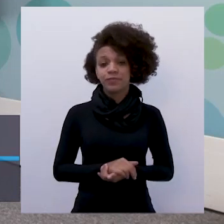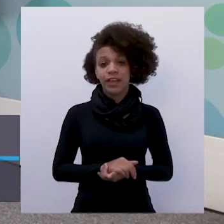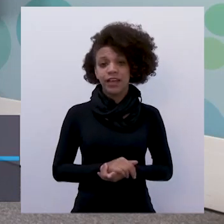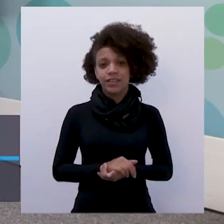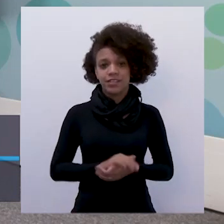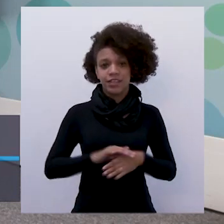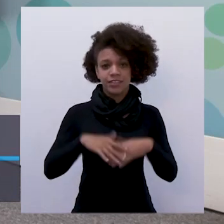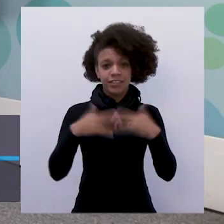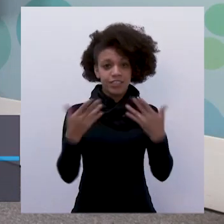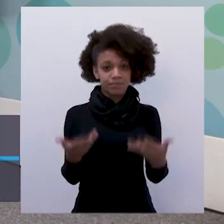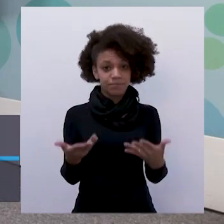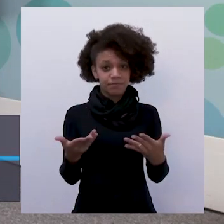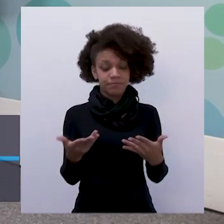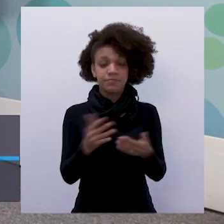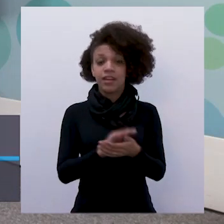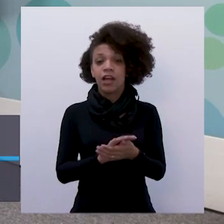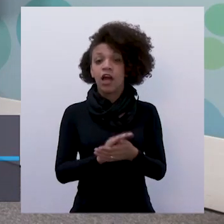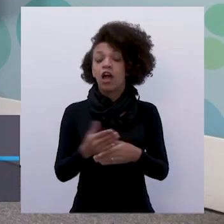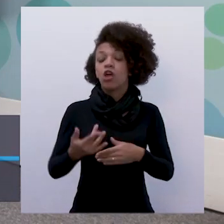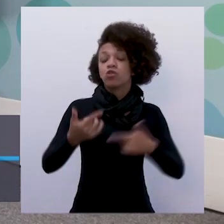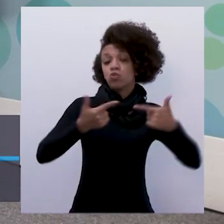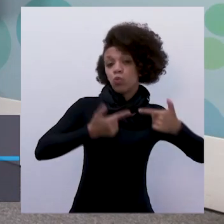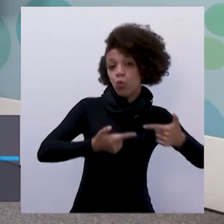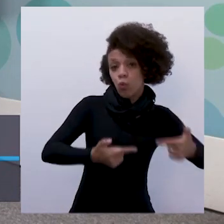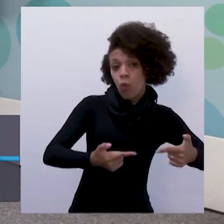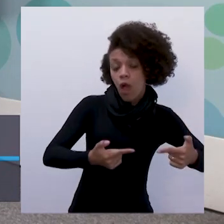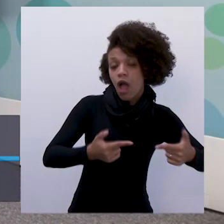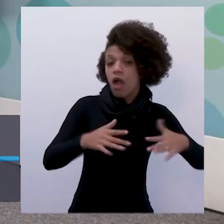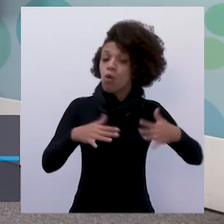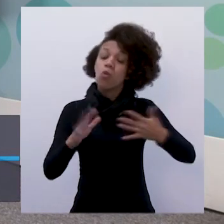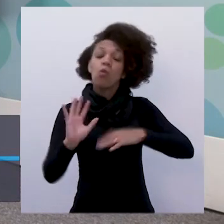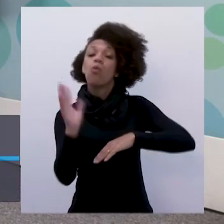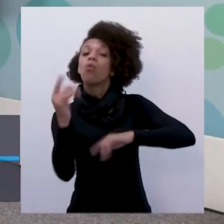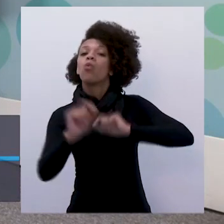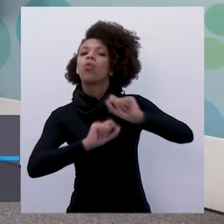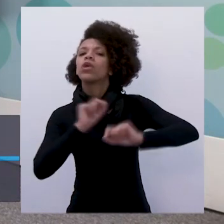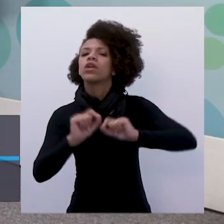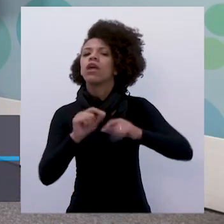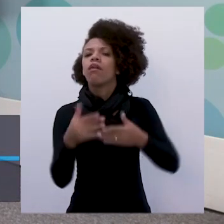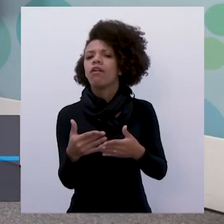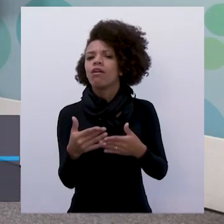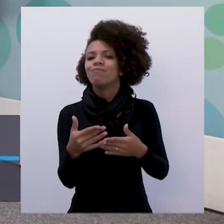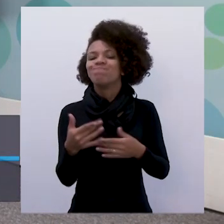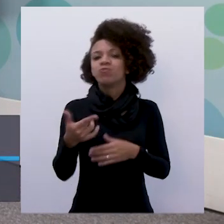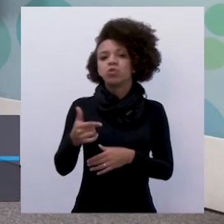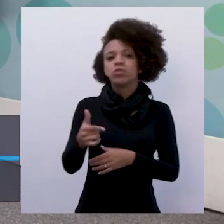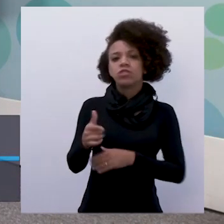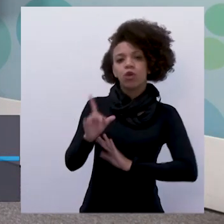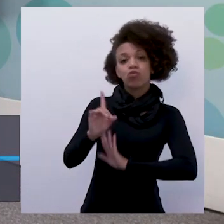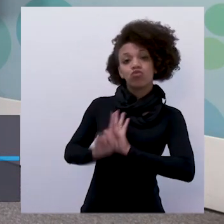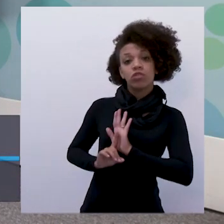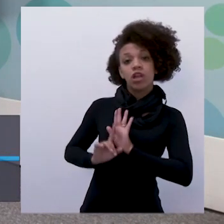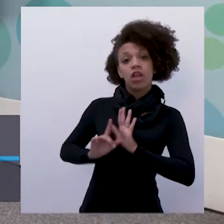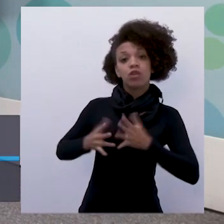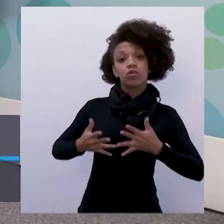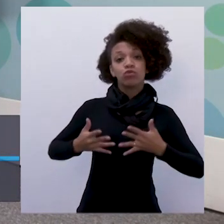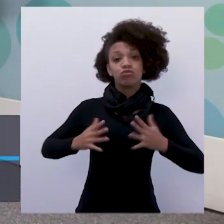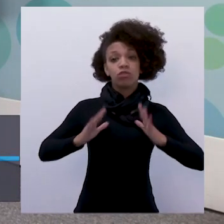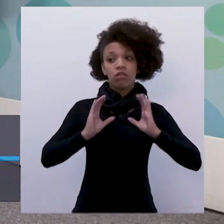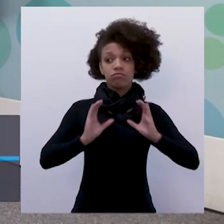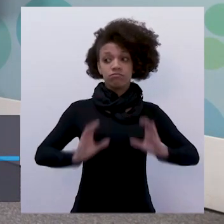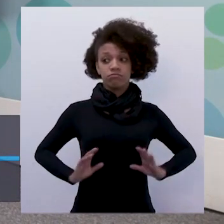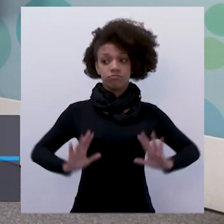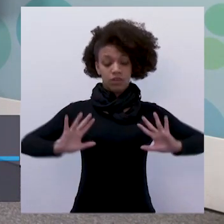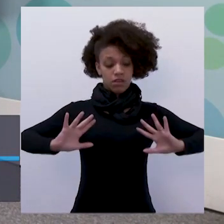não fosse escalado para o exército, porque poderia acontecer, ele não teria o direito à cidadania, que é participar